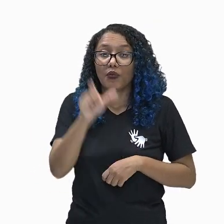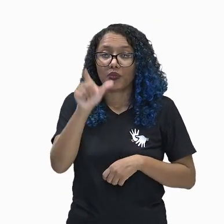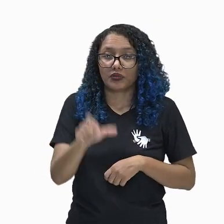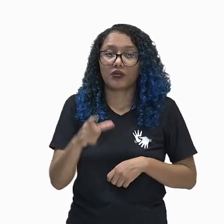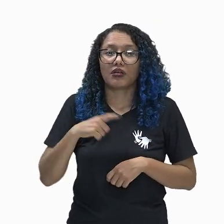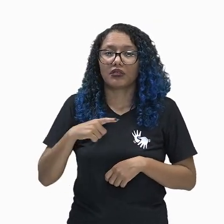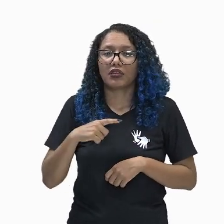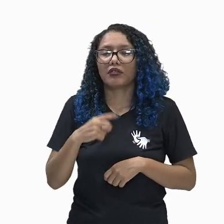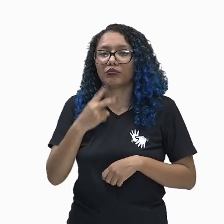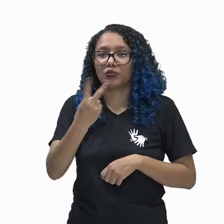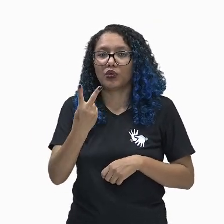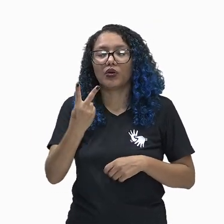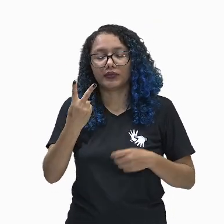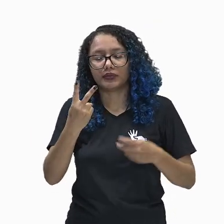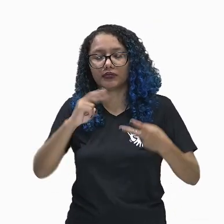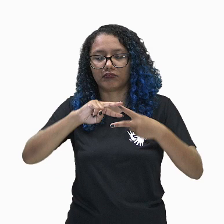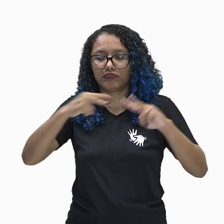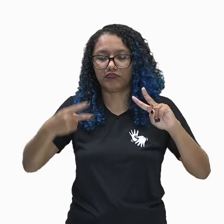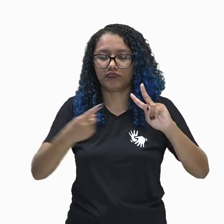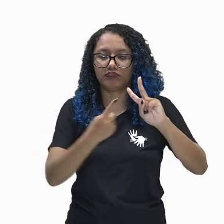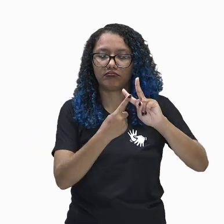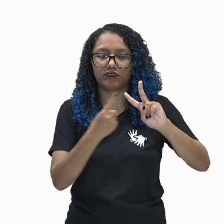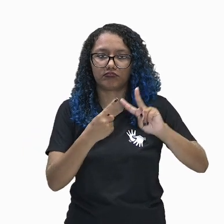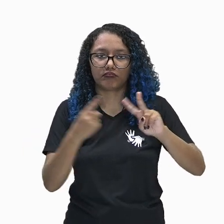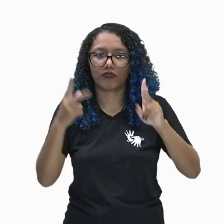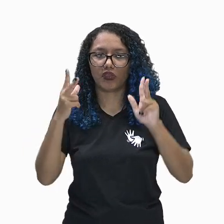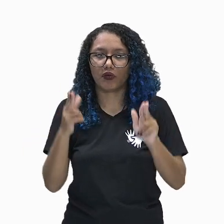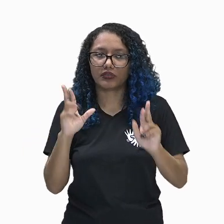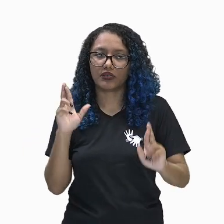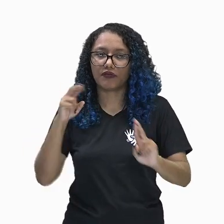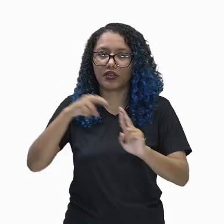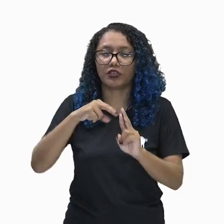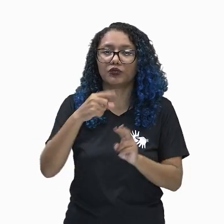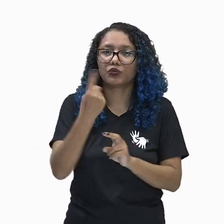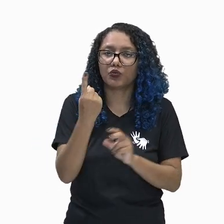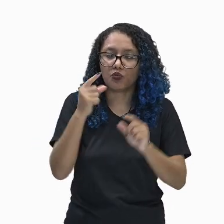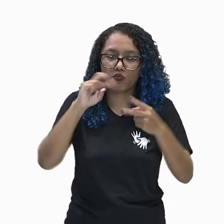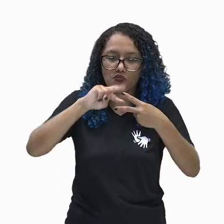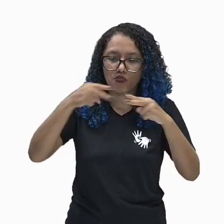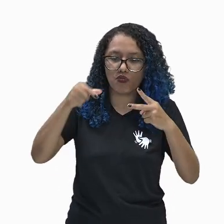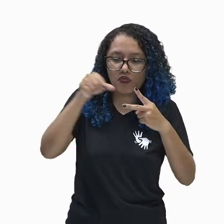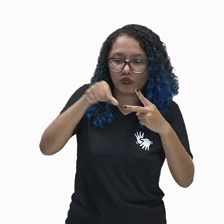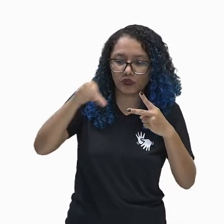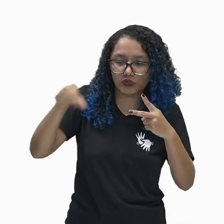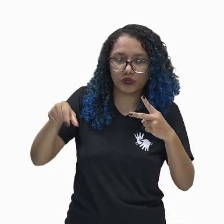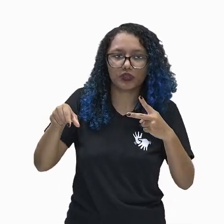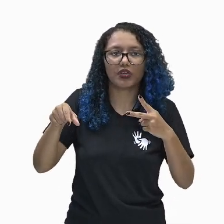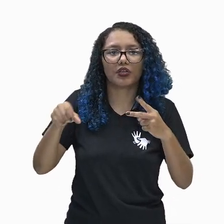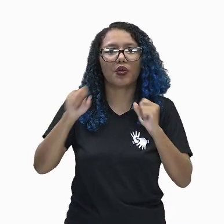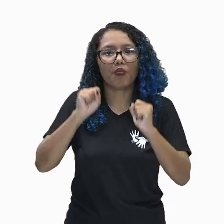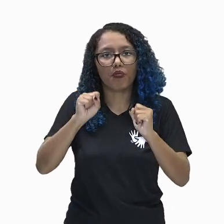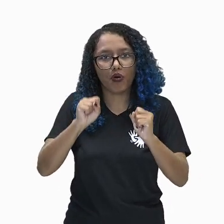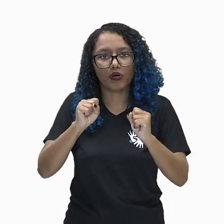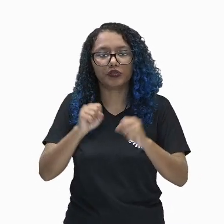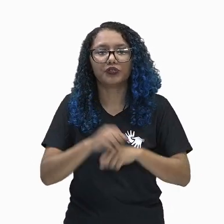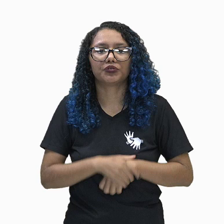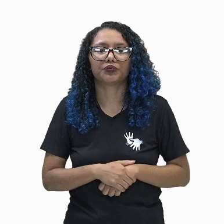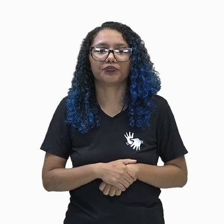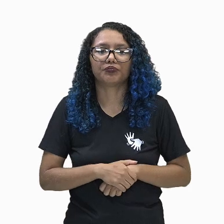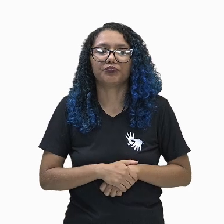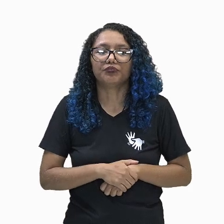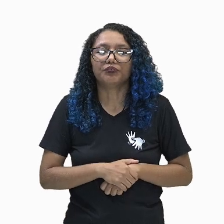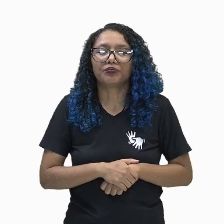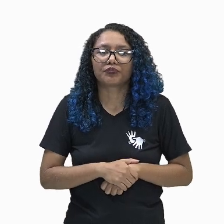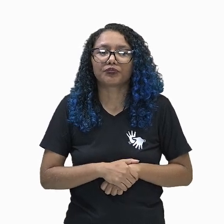2 alelos iguais para um determinado gene. Ele pode ser o homozigoto dominante, nesse caso os